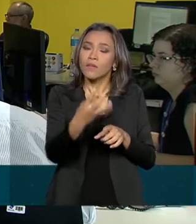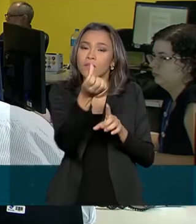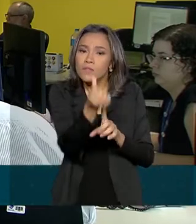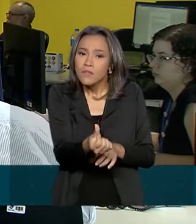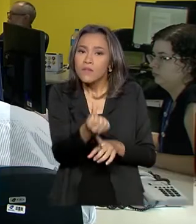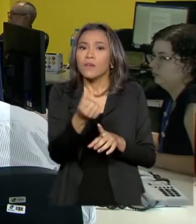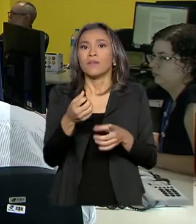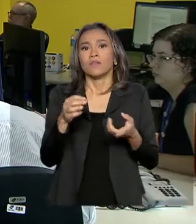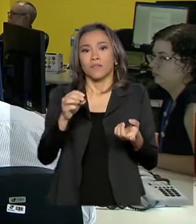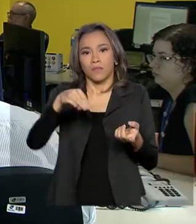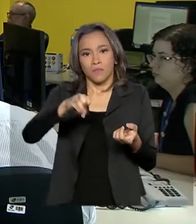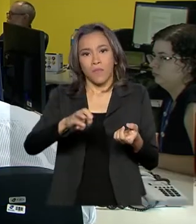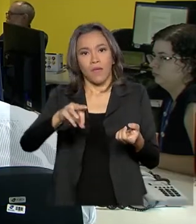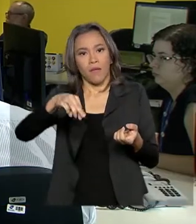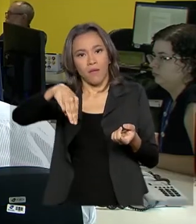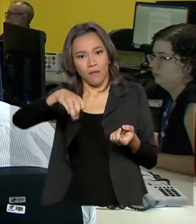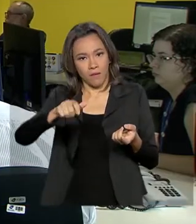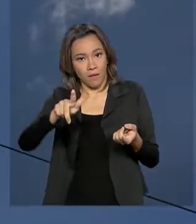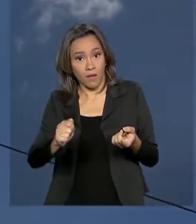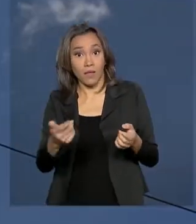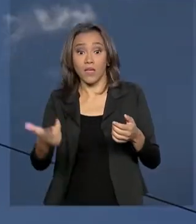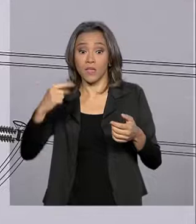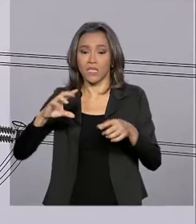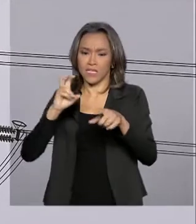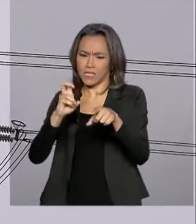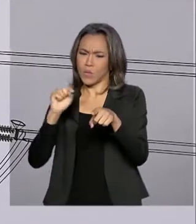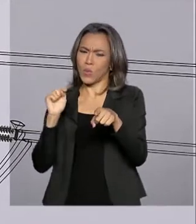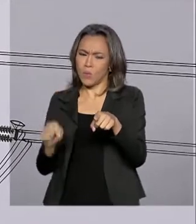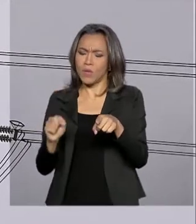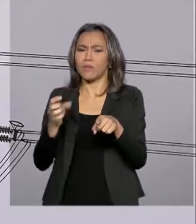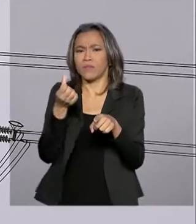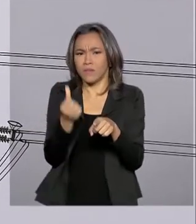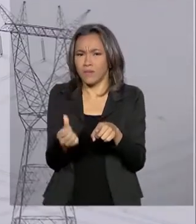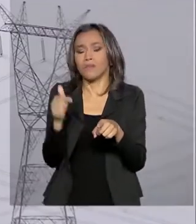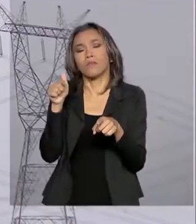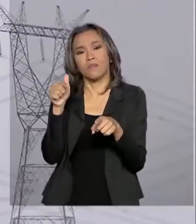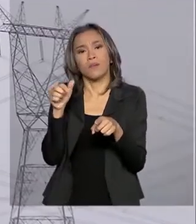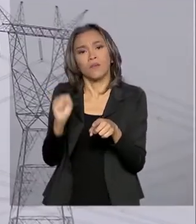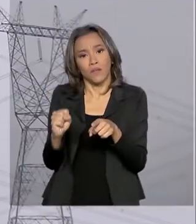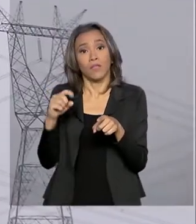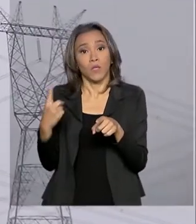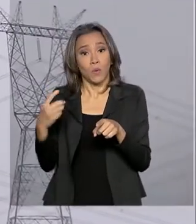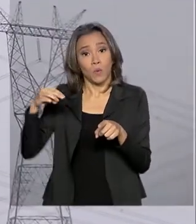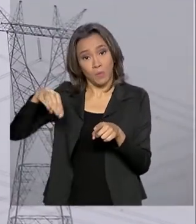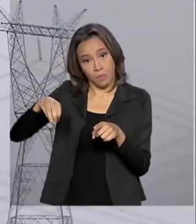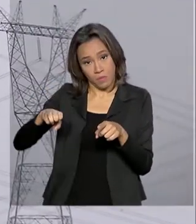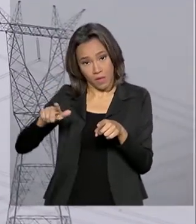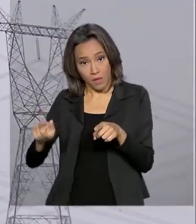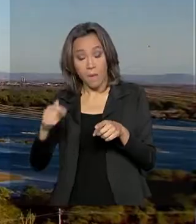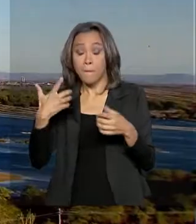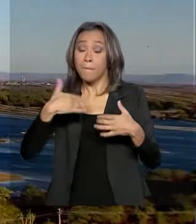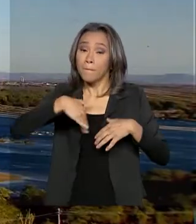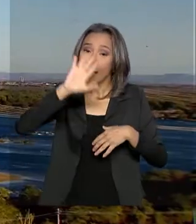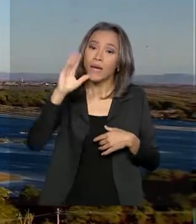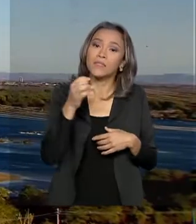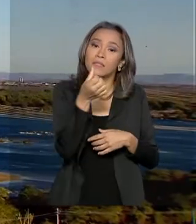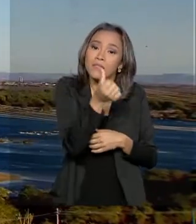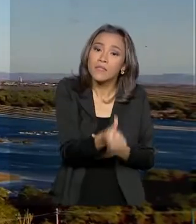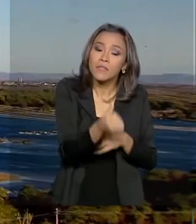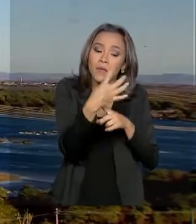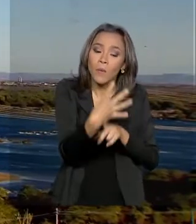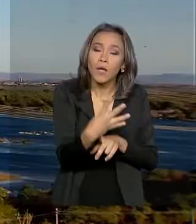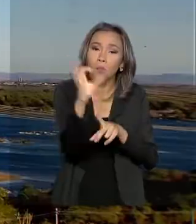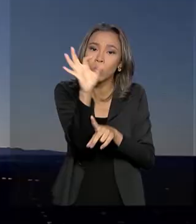e superou a meta, que era de 5.781 megawatts. Mais de 65% dessa capacidade